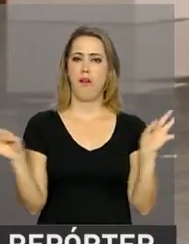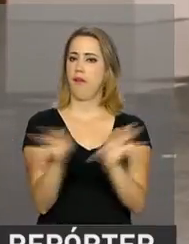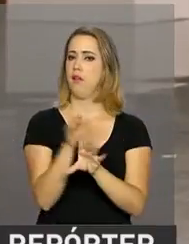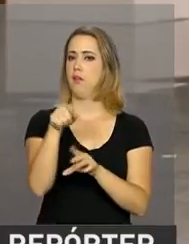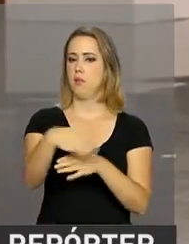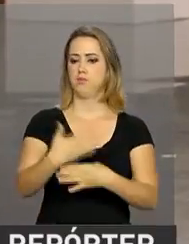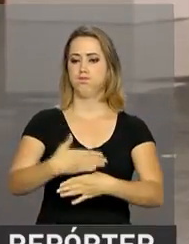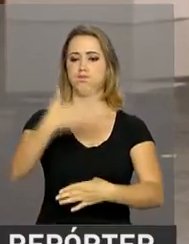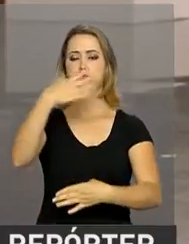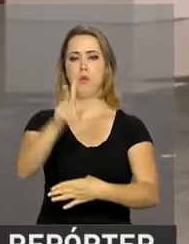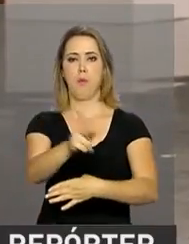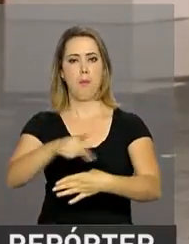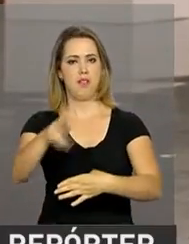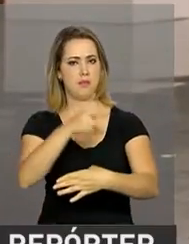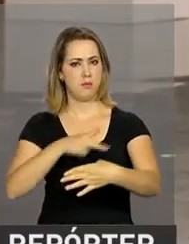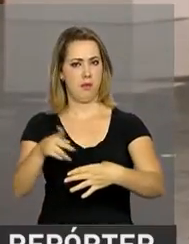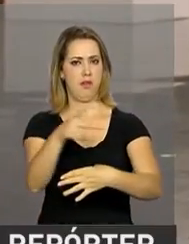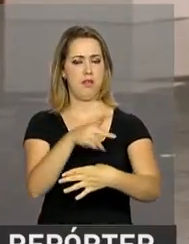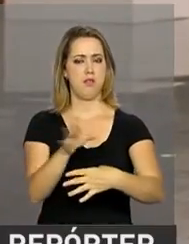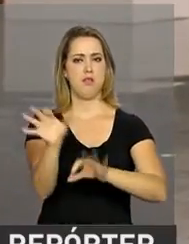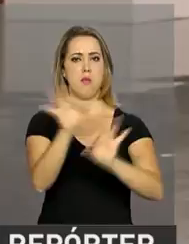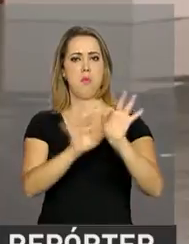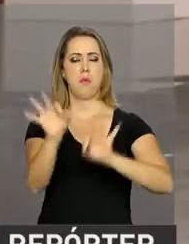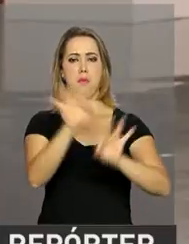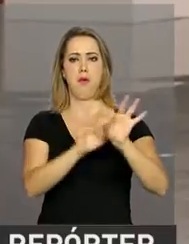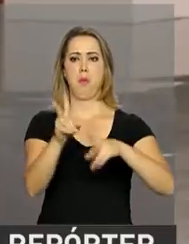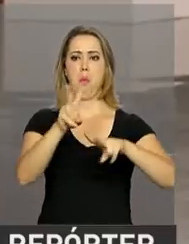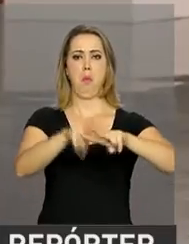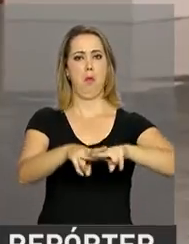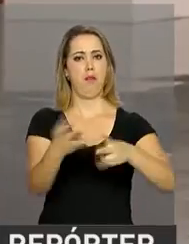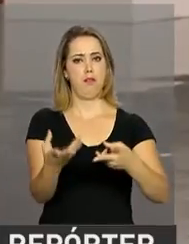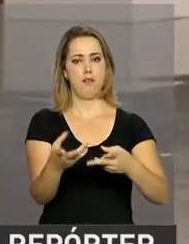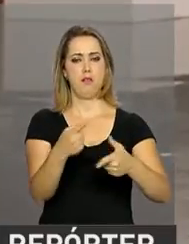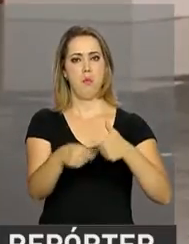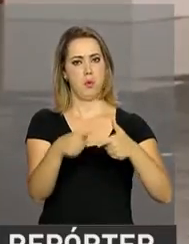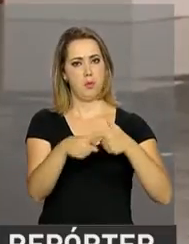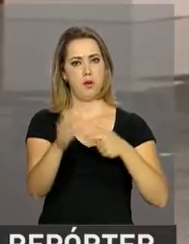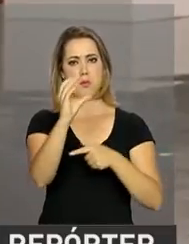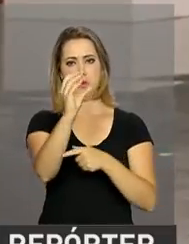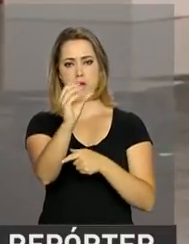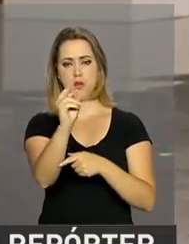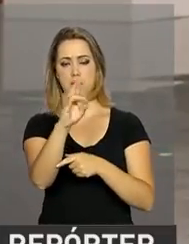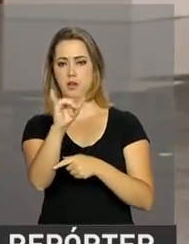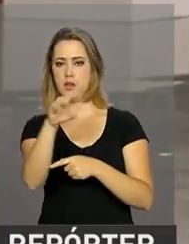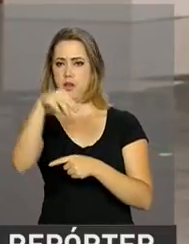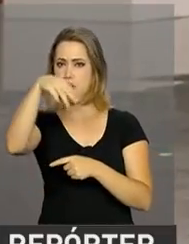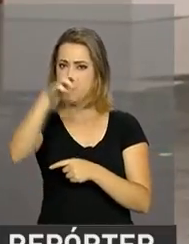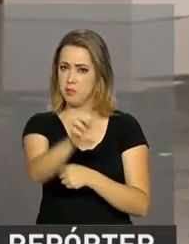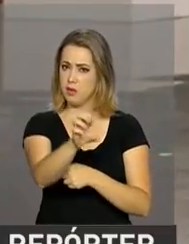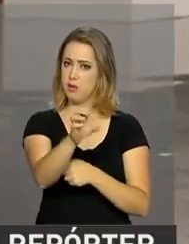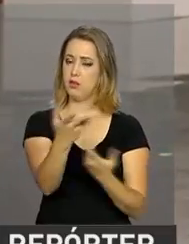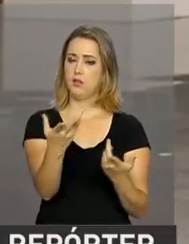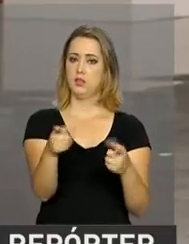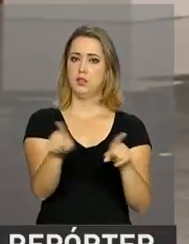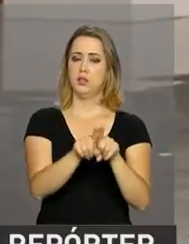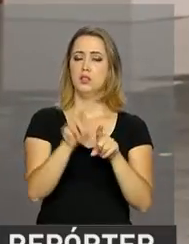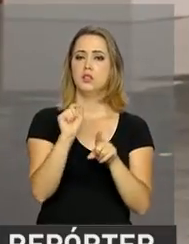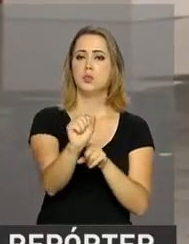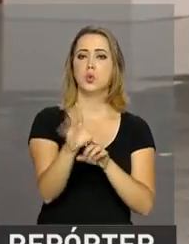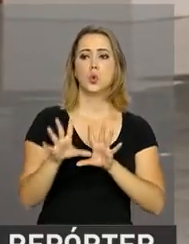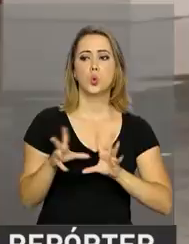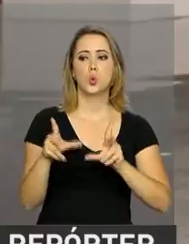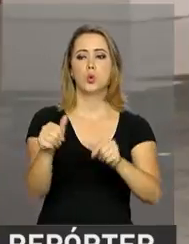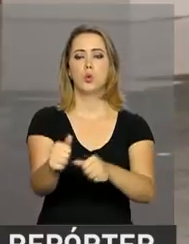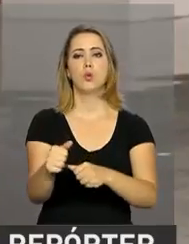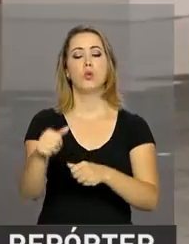fronteiras é um ponto central do plano nacional de segurança pública o brasil tem fronteiras com todos os países da américa do sul